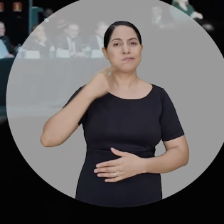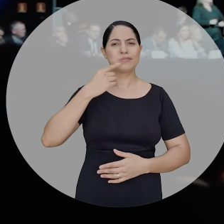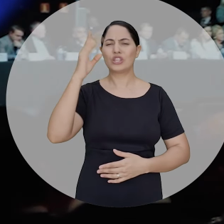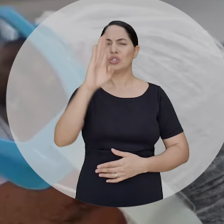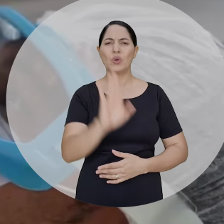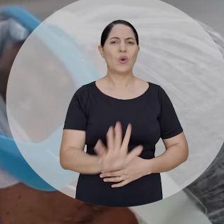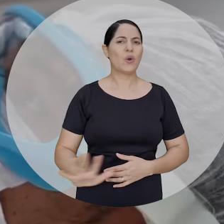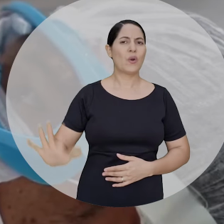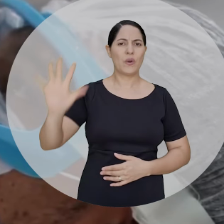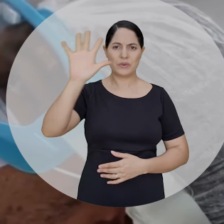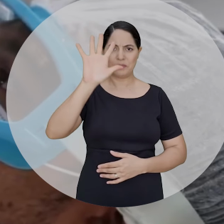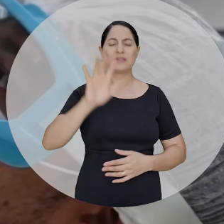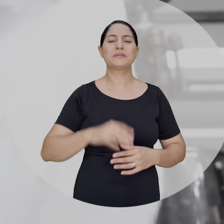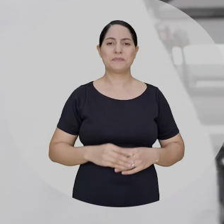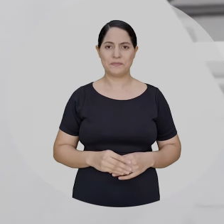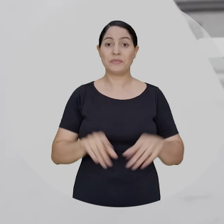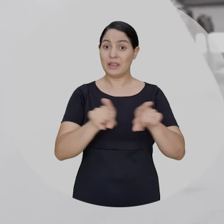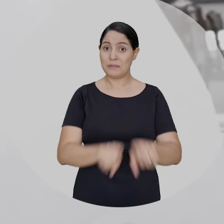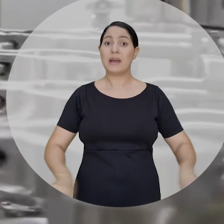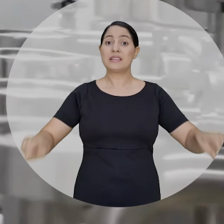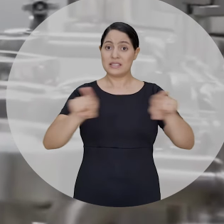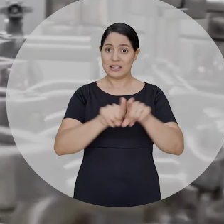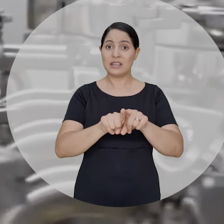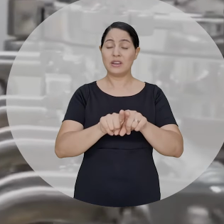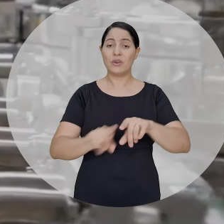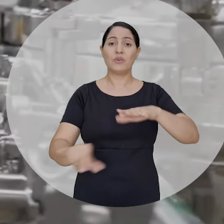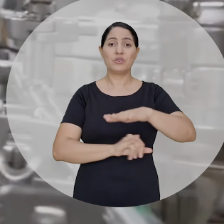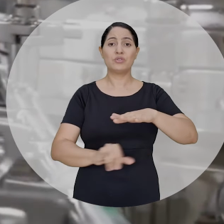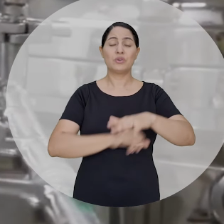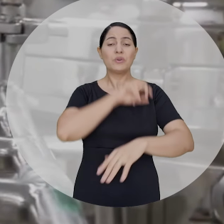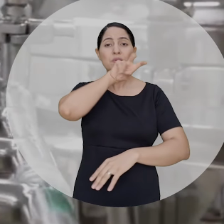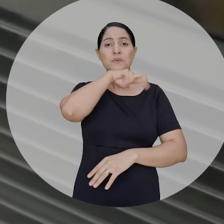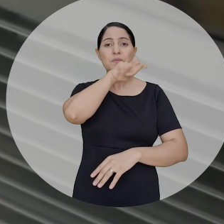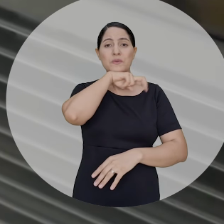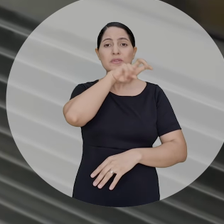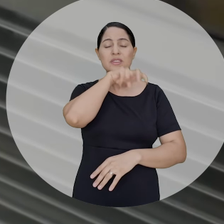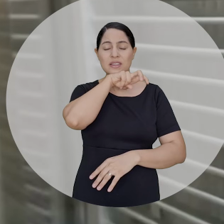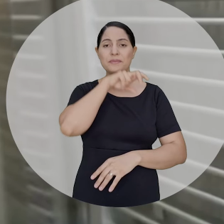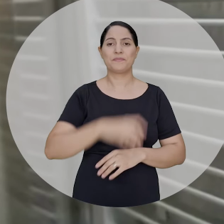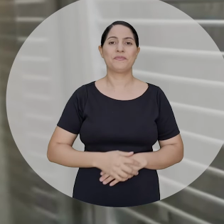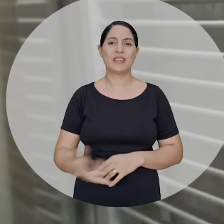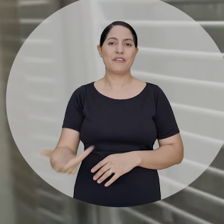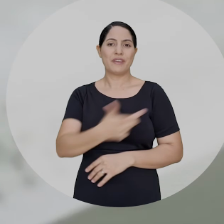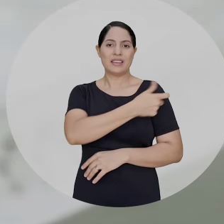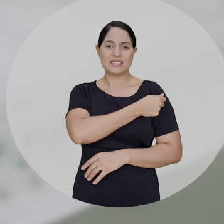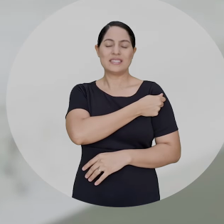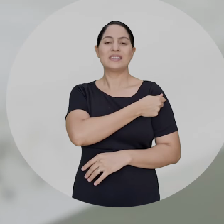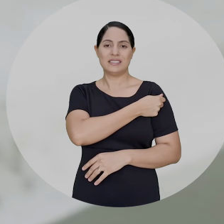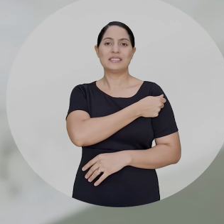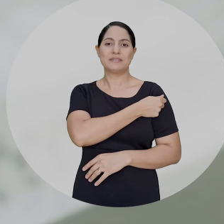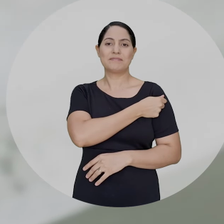de todo o país. Em parceria com o Instituto Butantan, maior produtor de vacinas e soros da América Latina